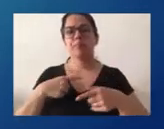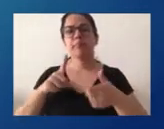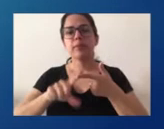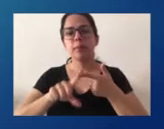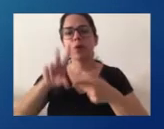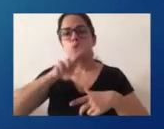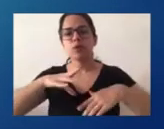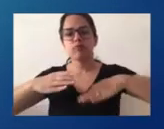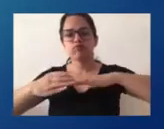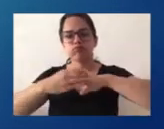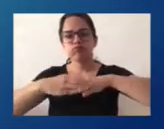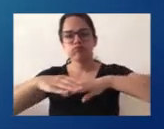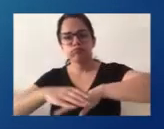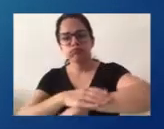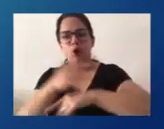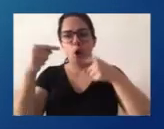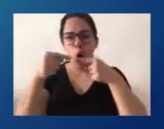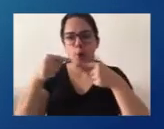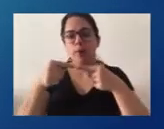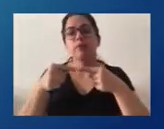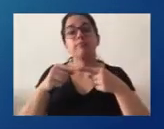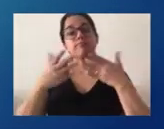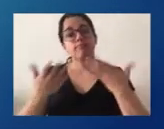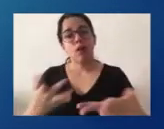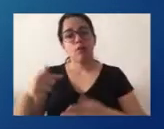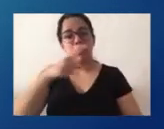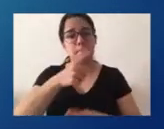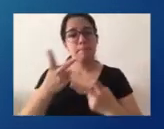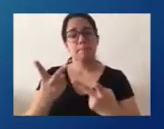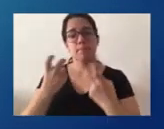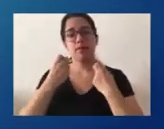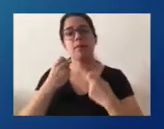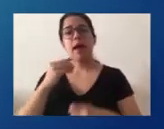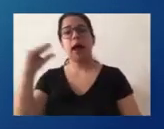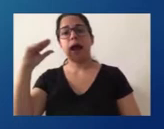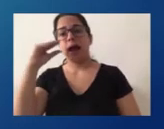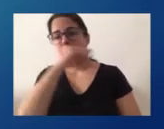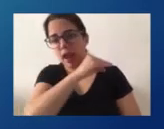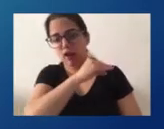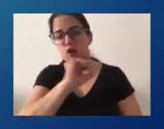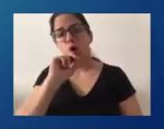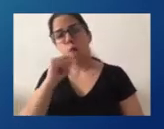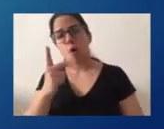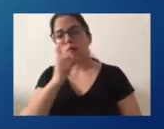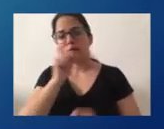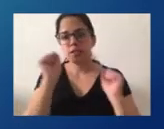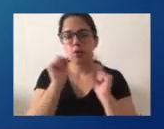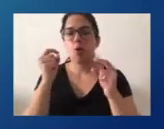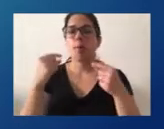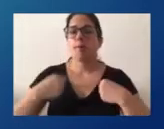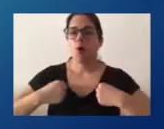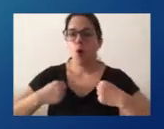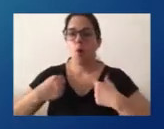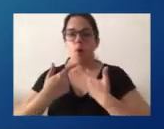aqui facial. Então, tanto para o calor como para o frio, se tem que utilizar aí os EPIs adequados. Então, essas